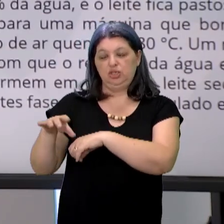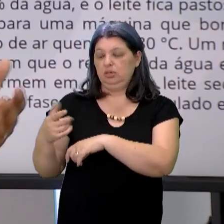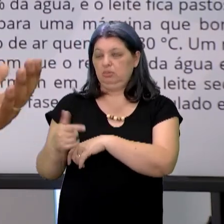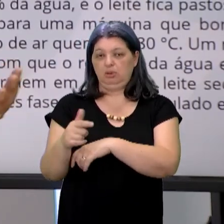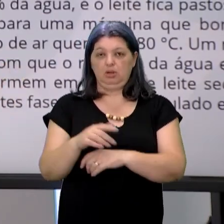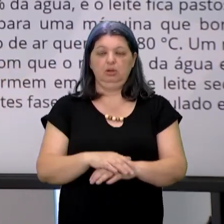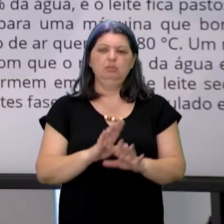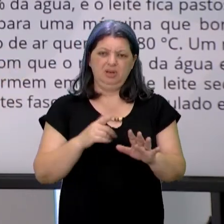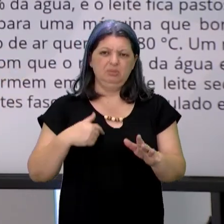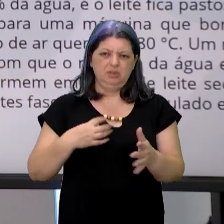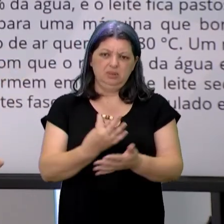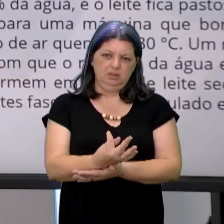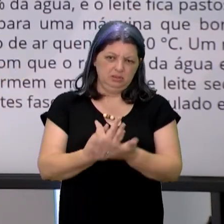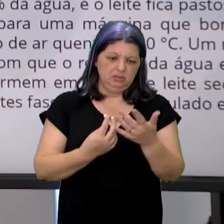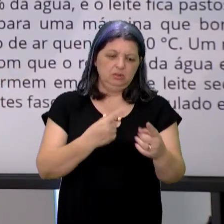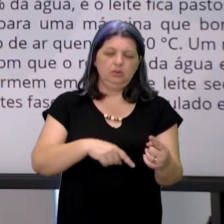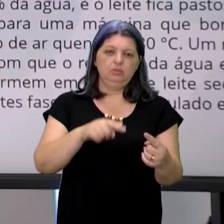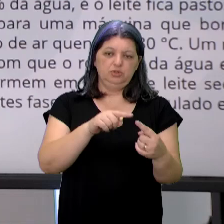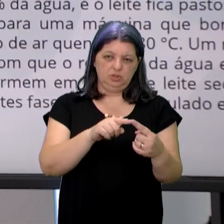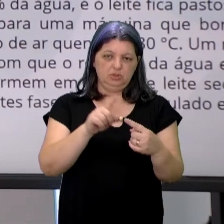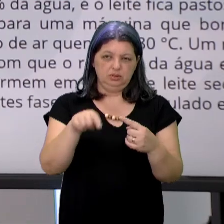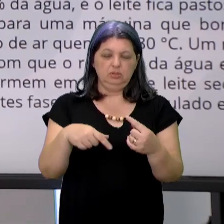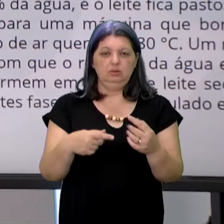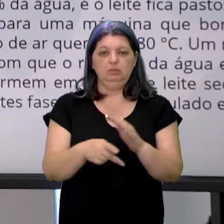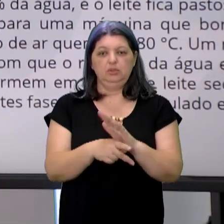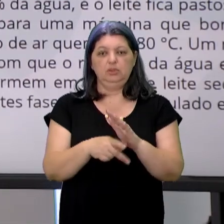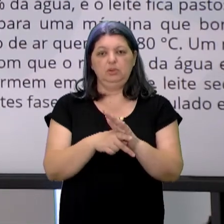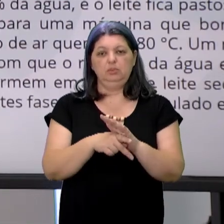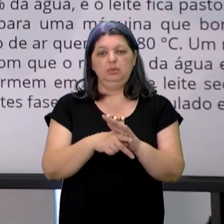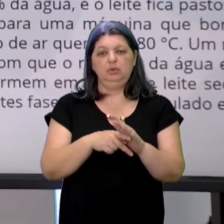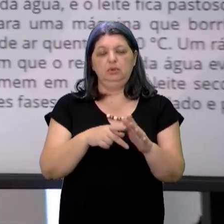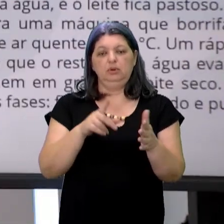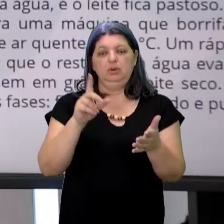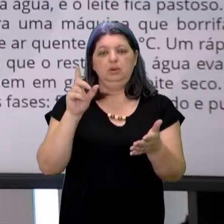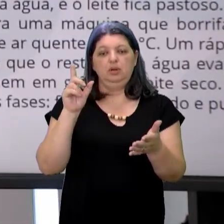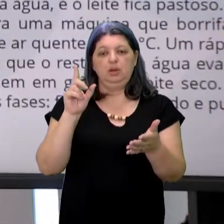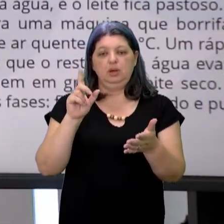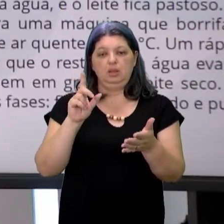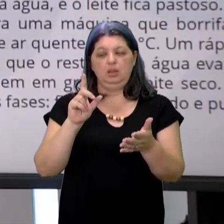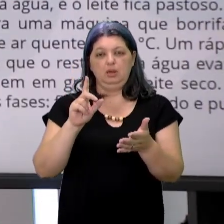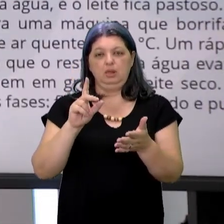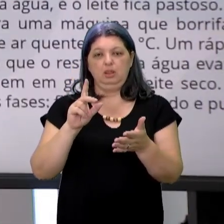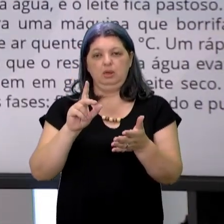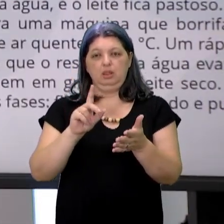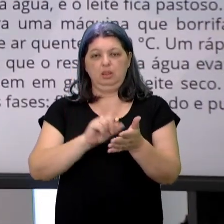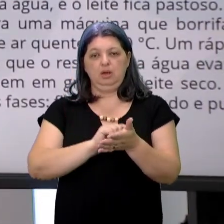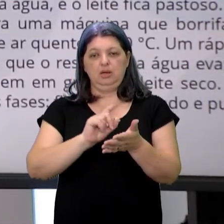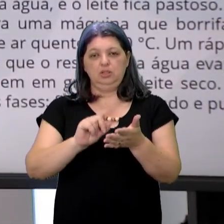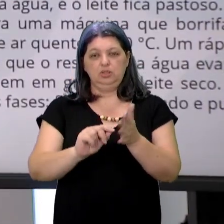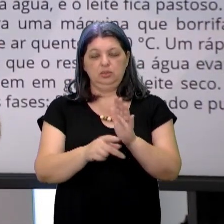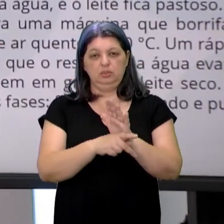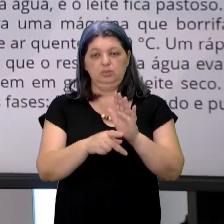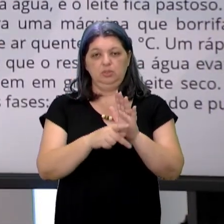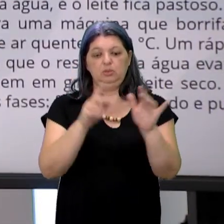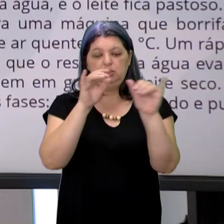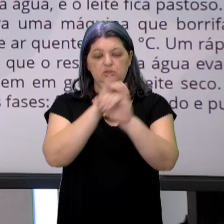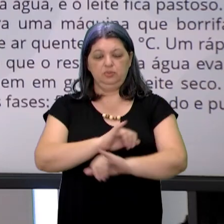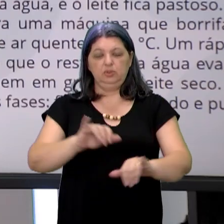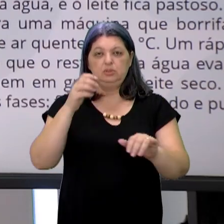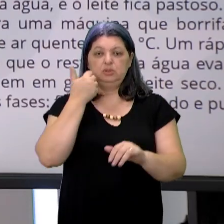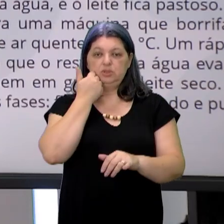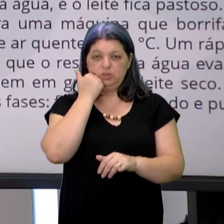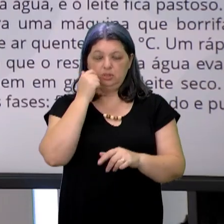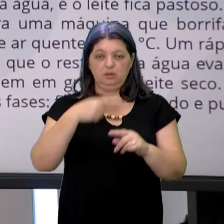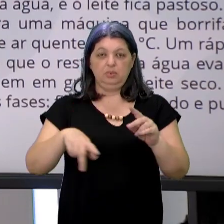pistas. Mas nos textos mais objetivos, como o caso do artigo de divulgação científica, o título é tudo. Ele vai direcionar você